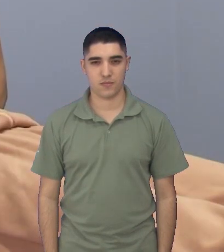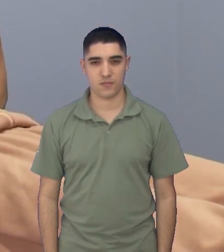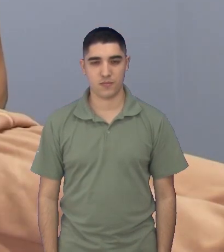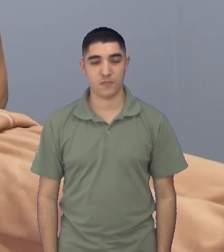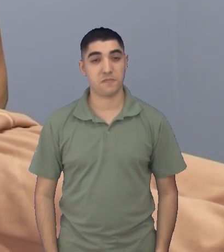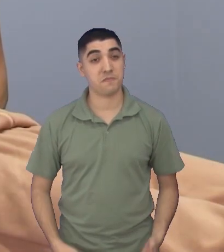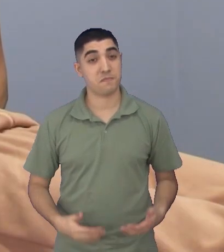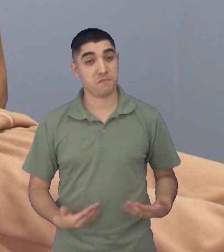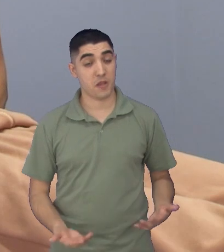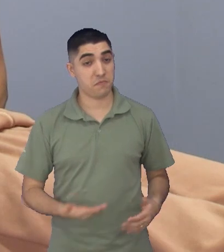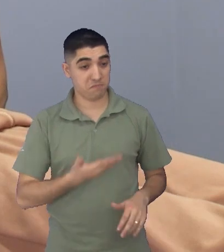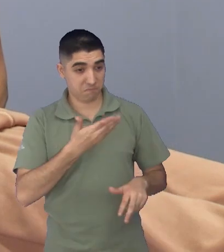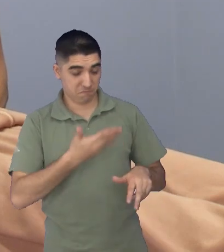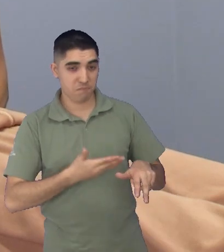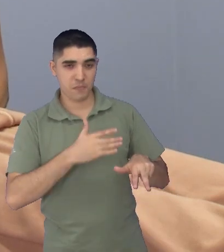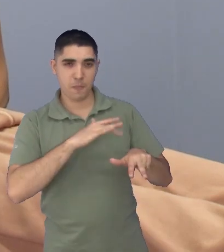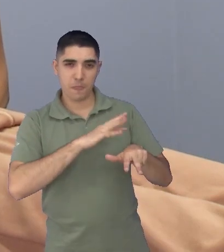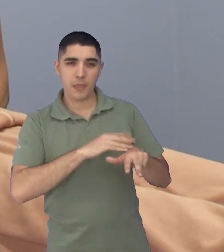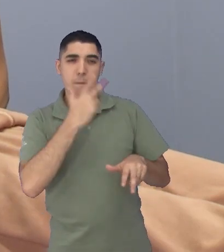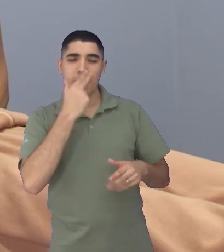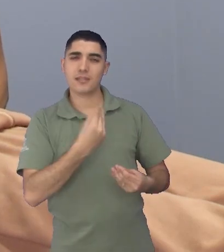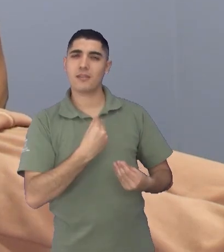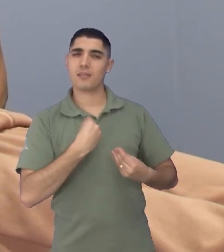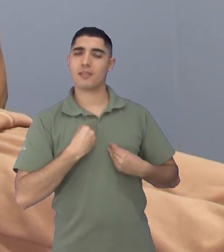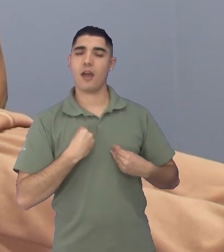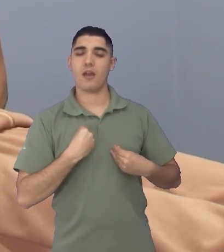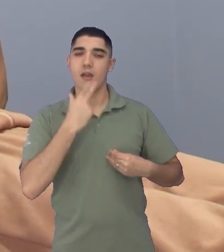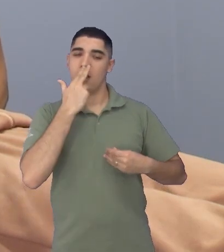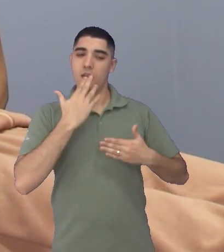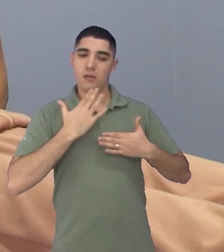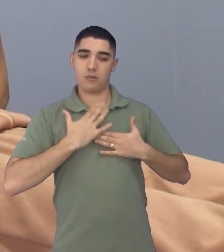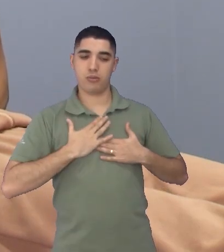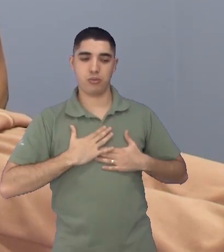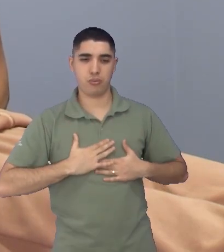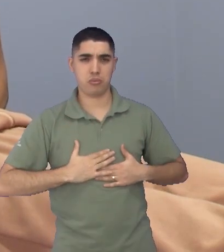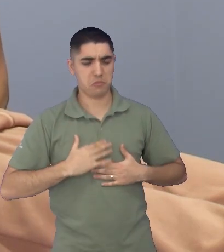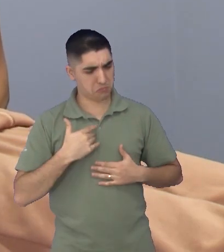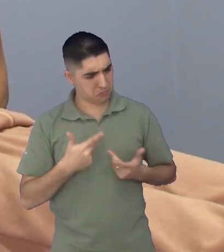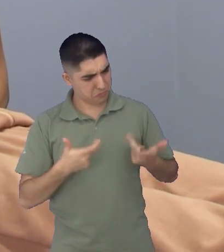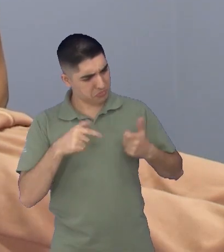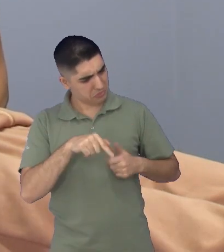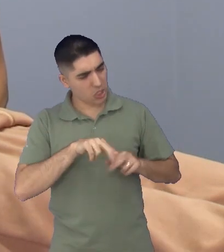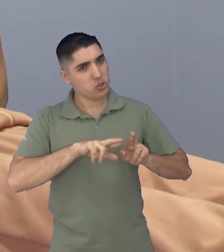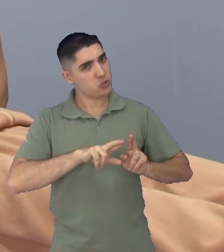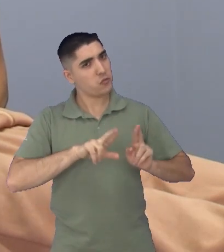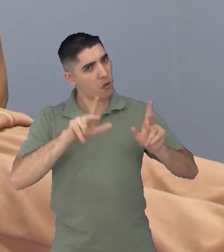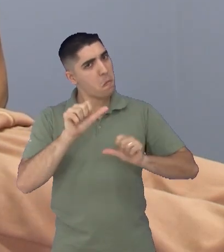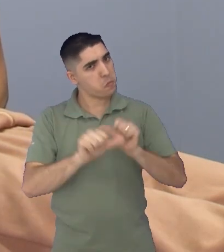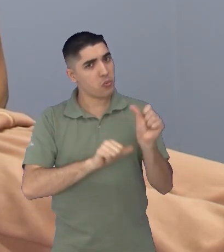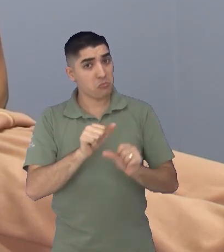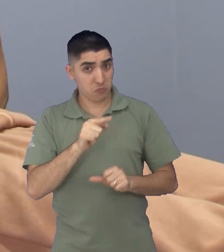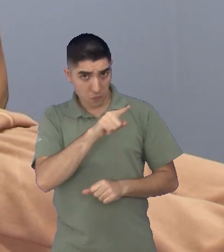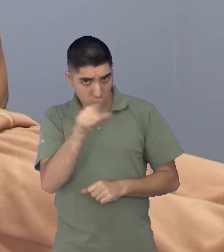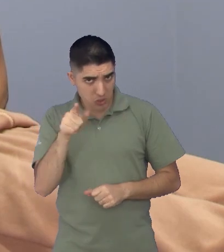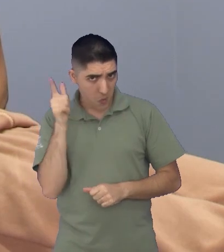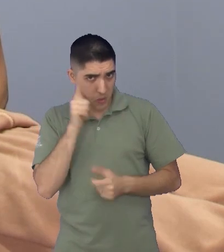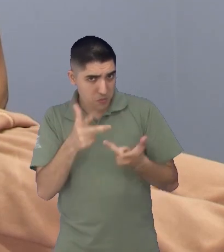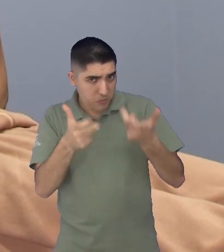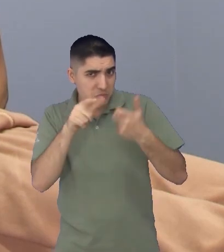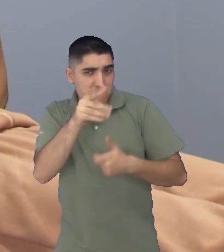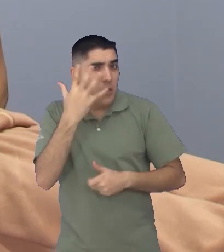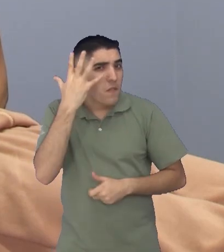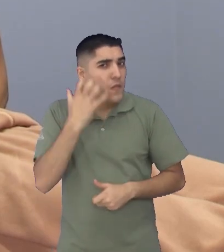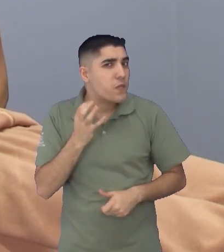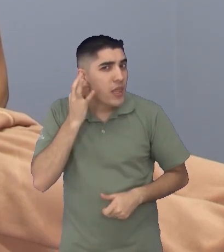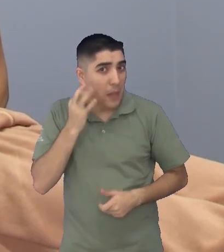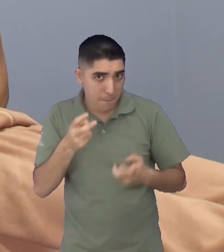Pois é, a paciente já parece que tá até mais relaxada, né? A gente sente uma diferença, né? Não sei se você aí em casa, você, Fernanda, percebe,